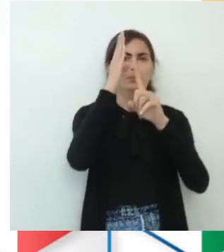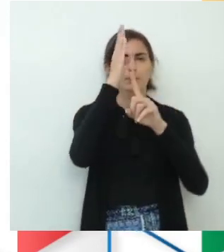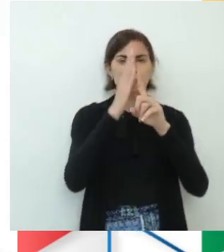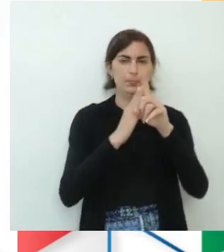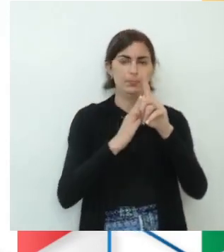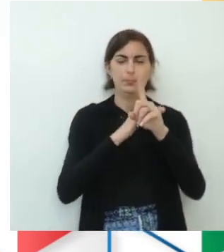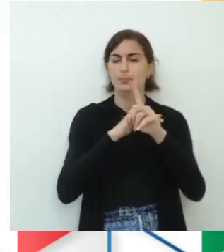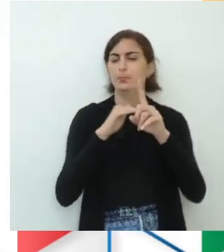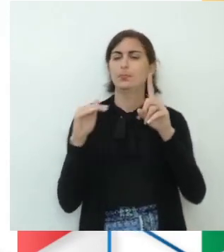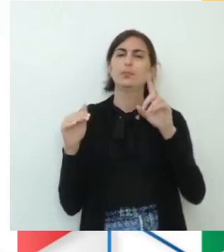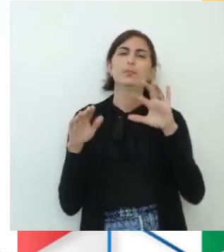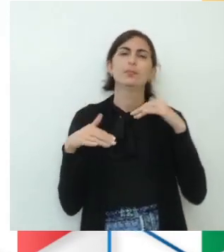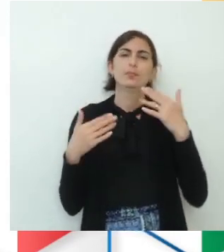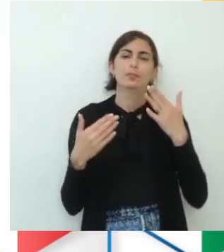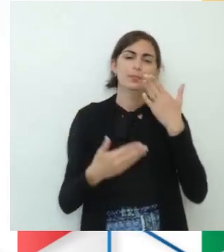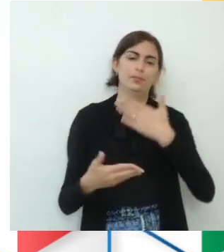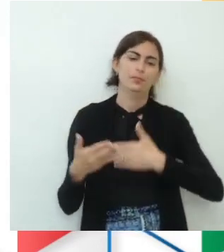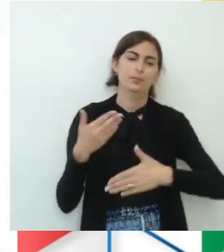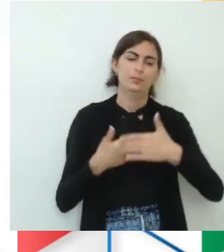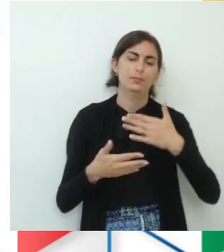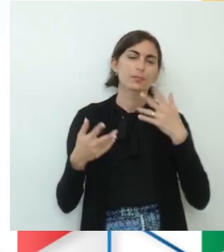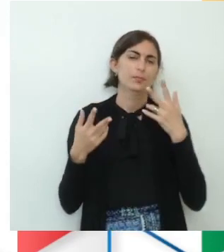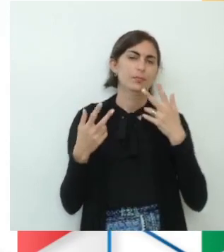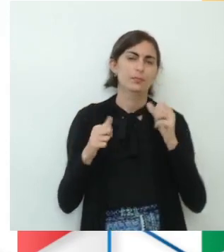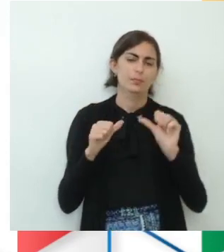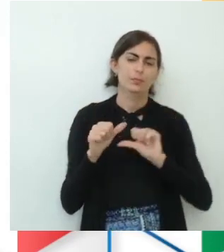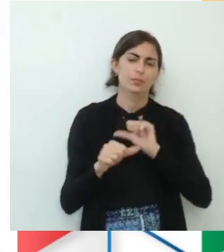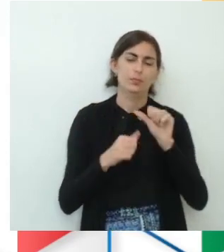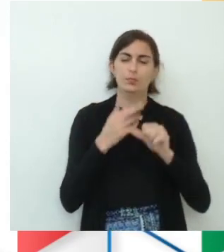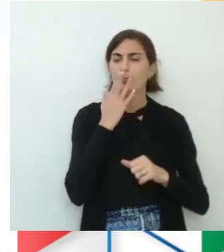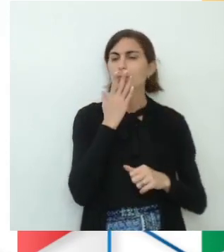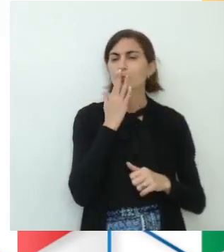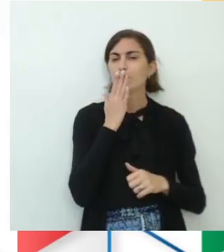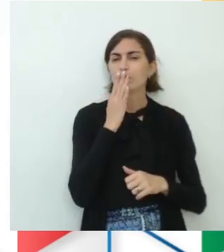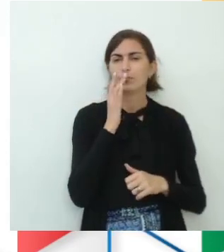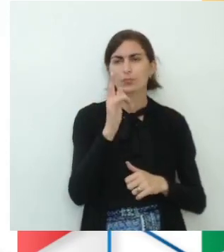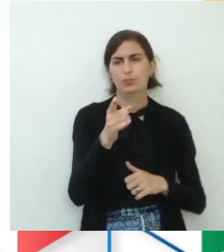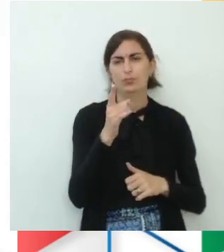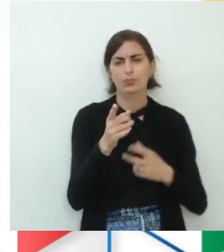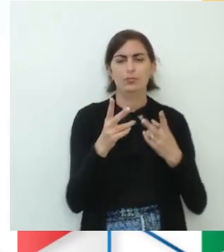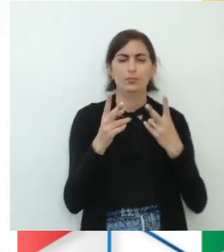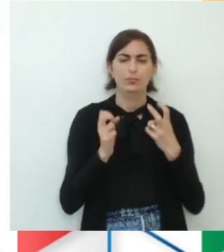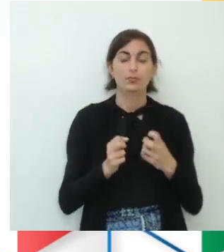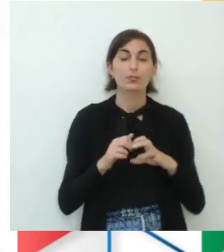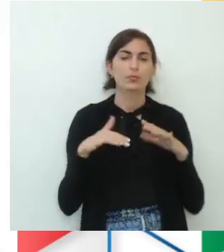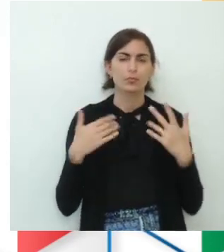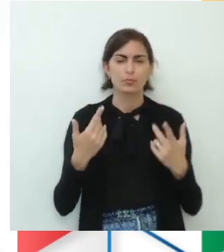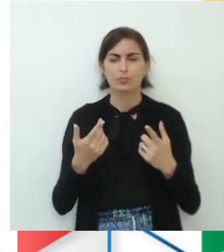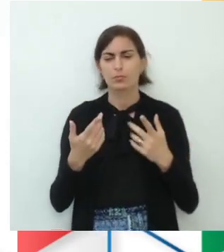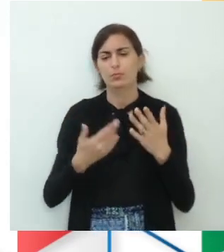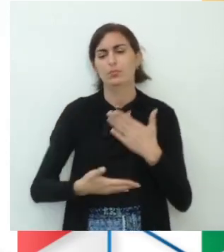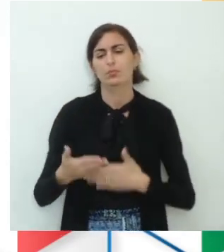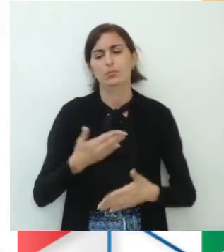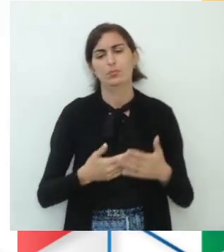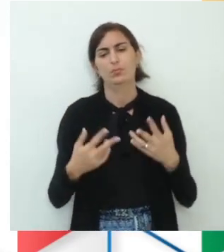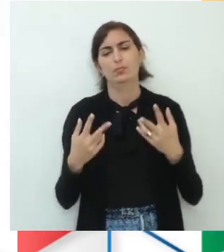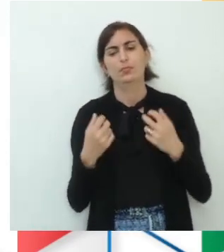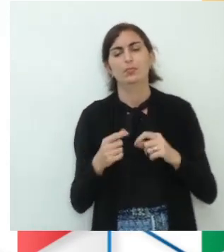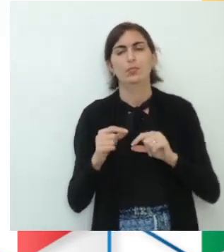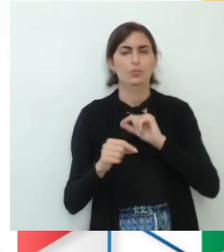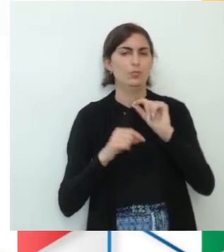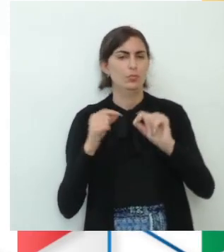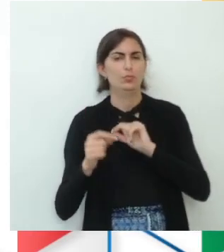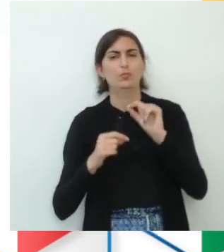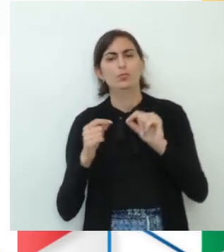vértices da figura? Quais são as relações? Mudei a cor para você entender agora, tá? Quais foram as relações que a gente percebeu? O que